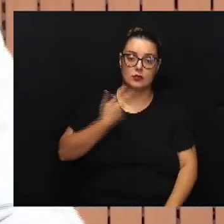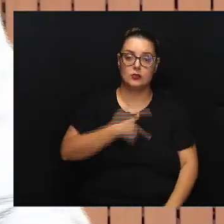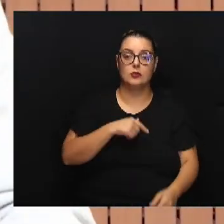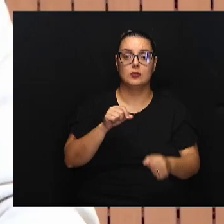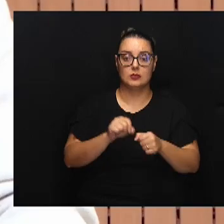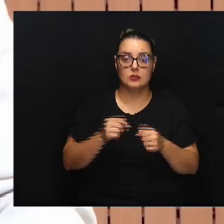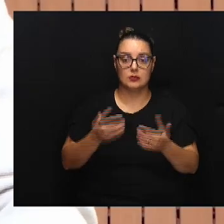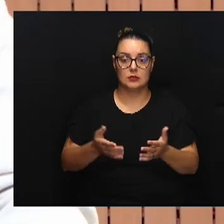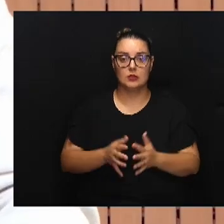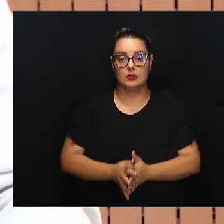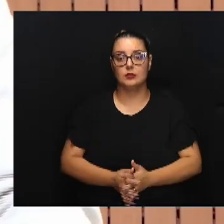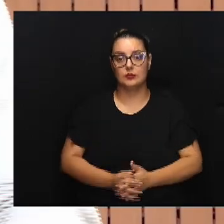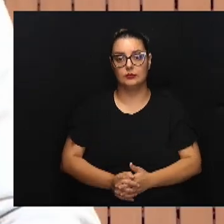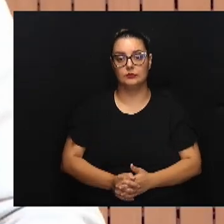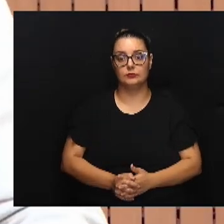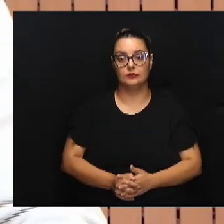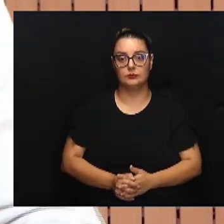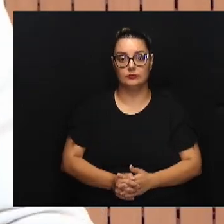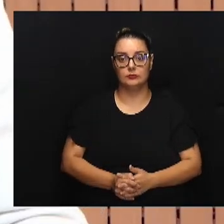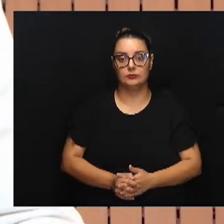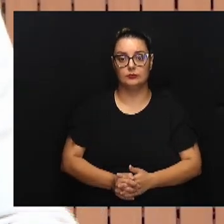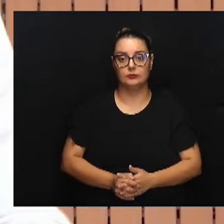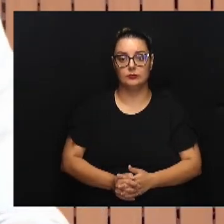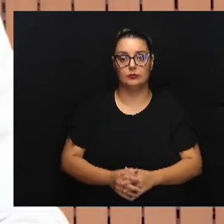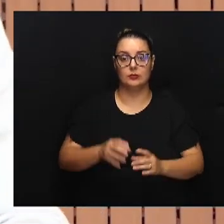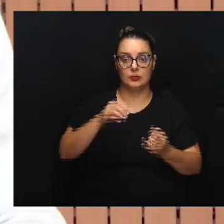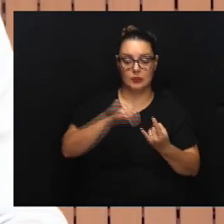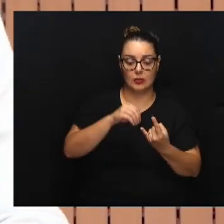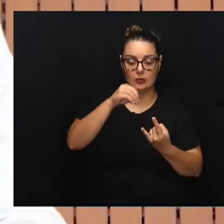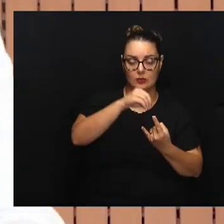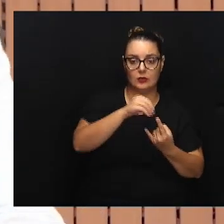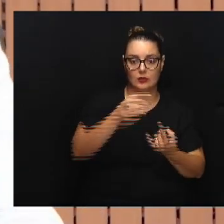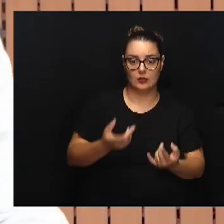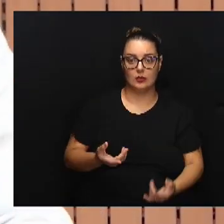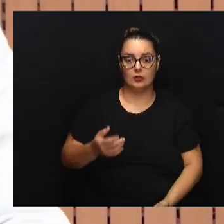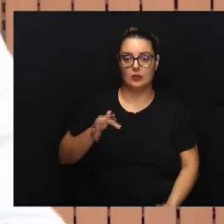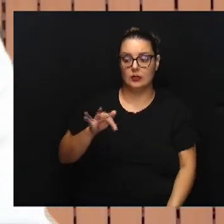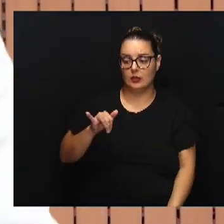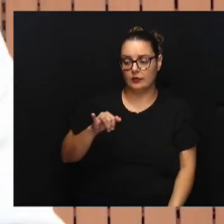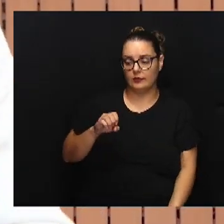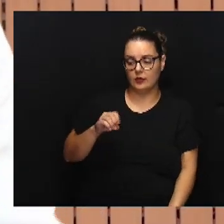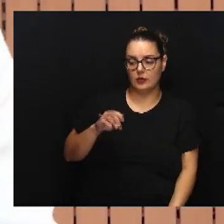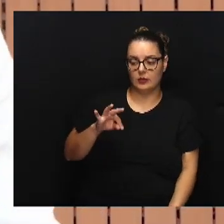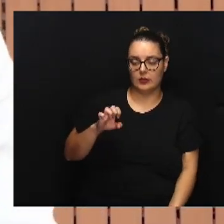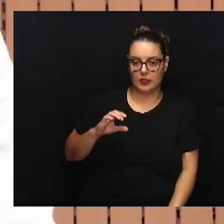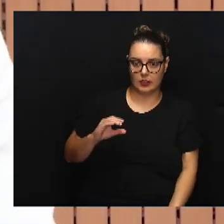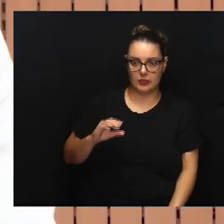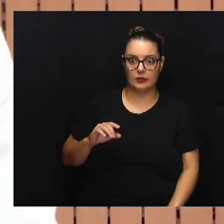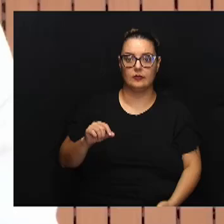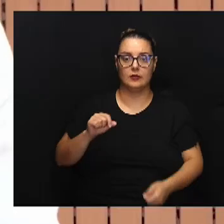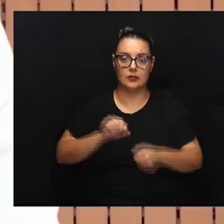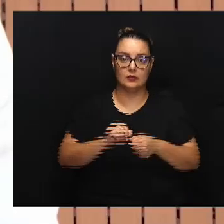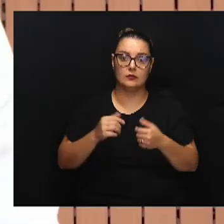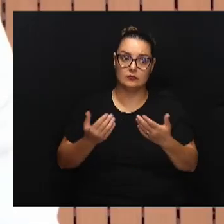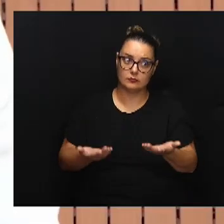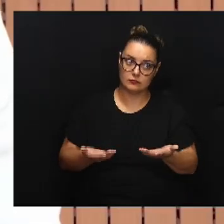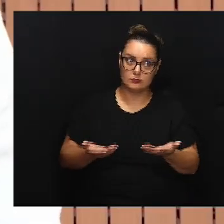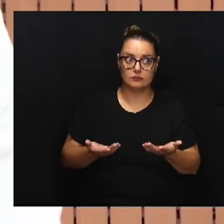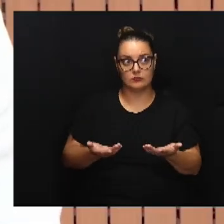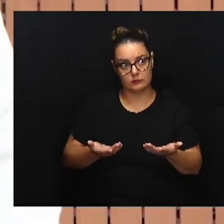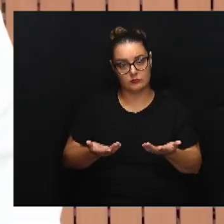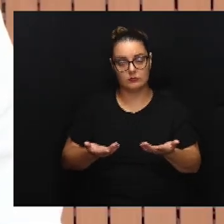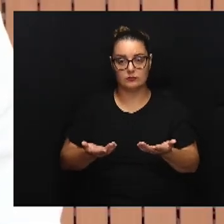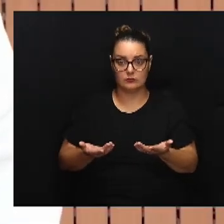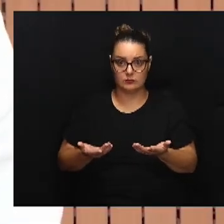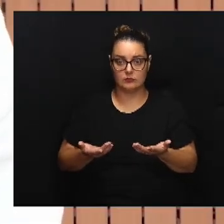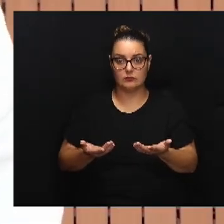essa, através da Fiocruz, né, da Fiotec, nós fizemos esse, digamos,